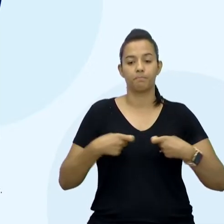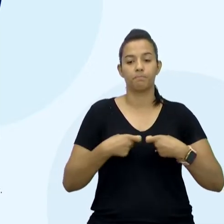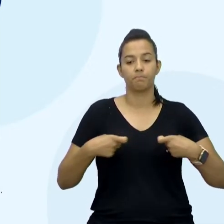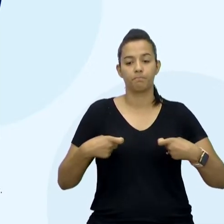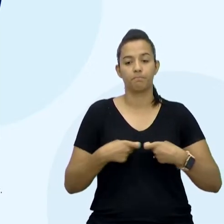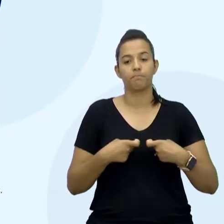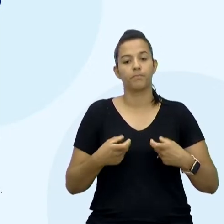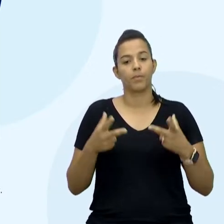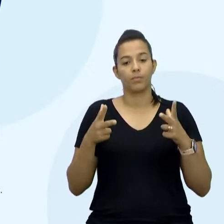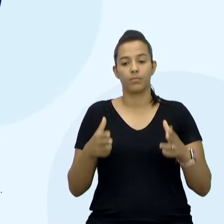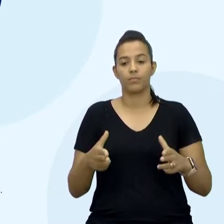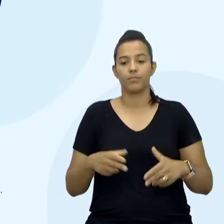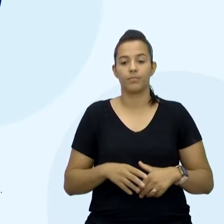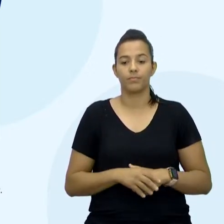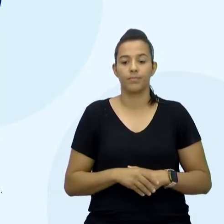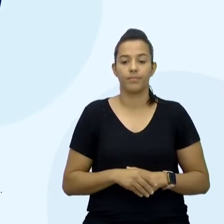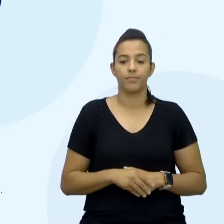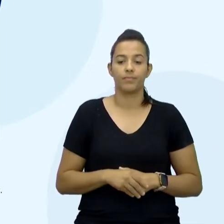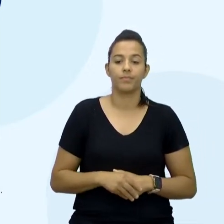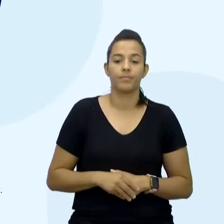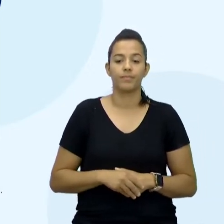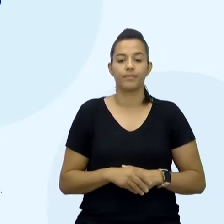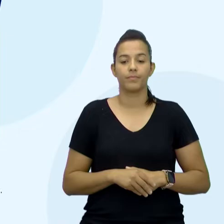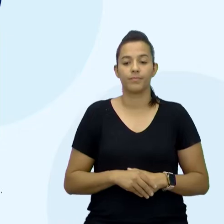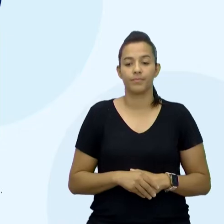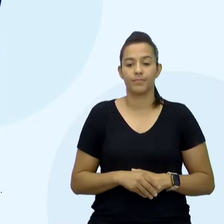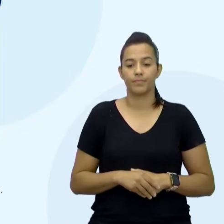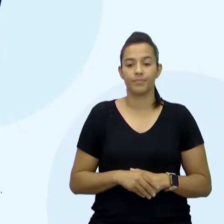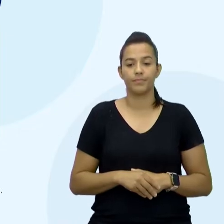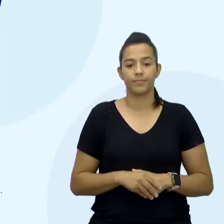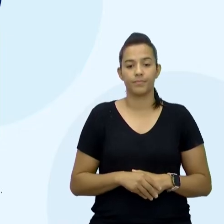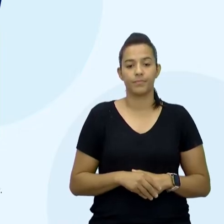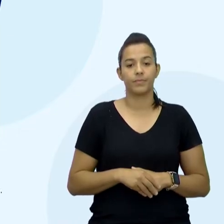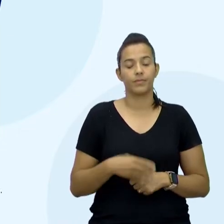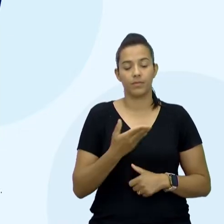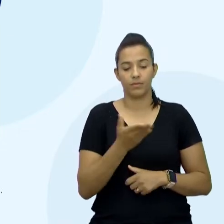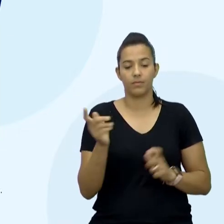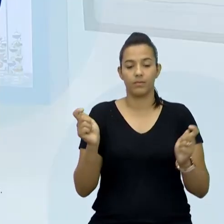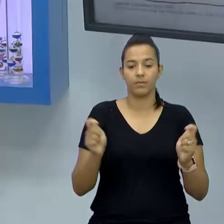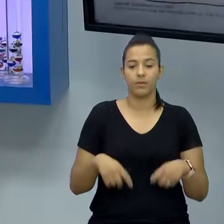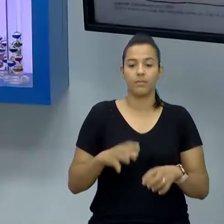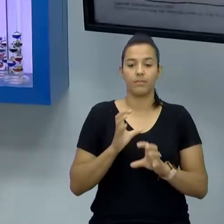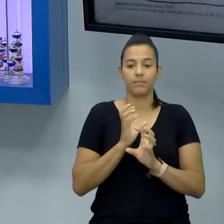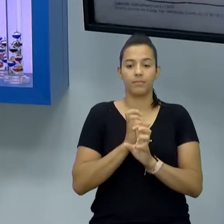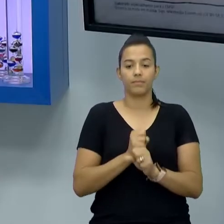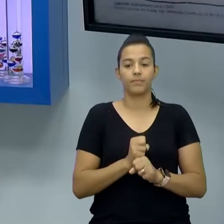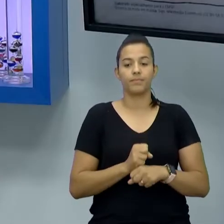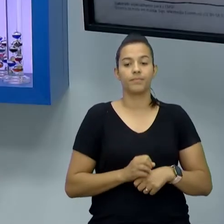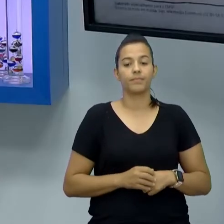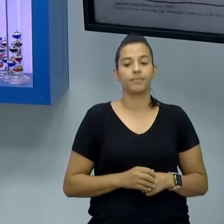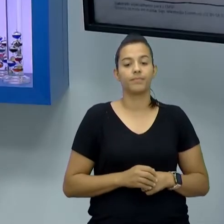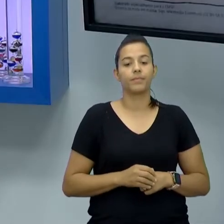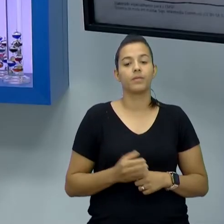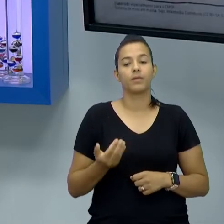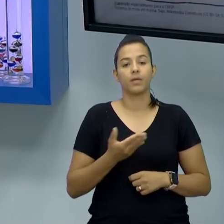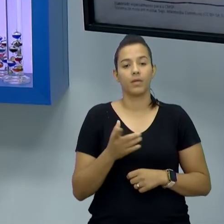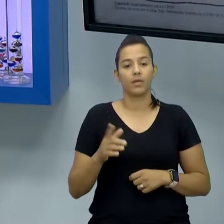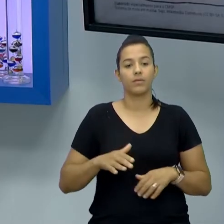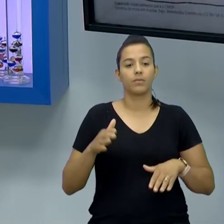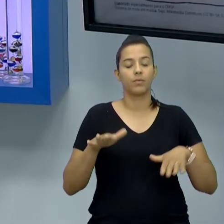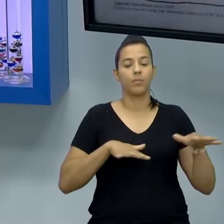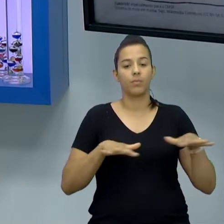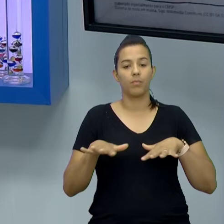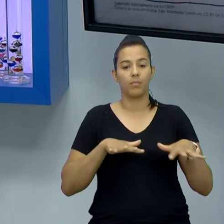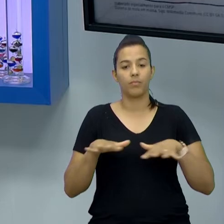fosse uma mola também oscilando como fosse um sistema de um elástico também. Posso calcular isso, certo? Aí, energia no movimento